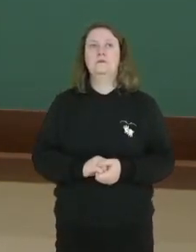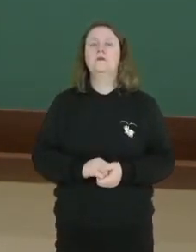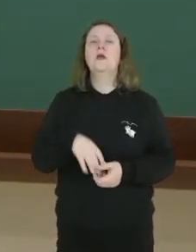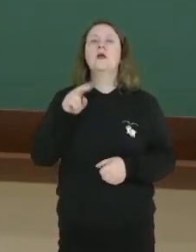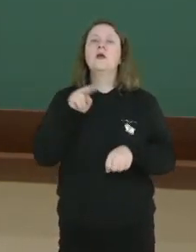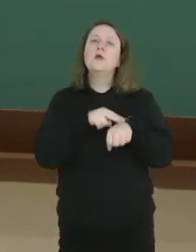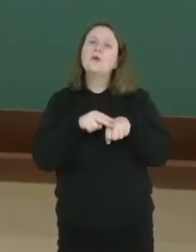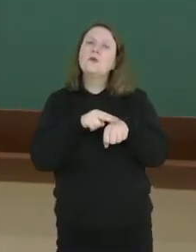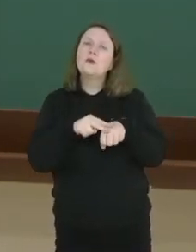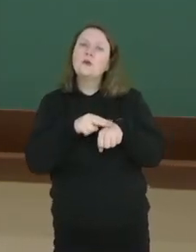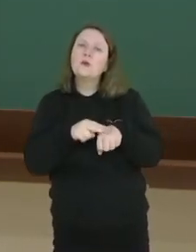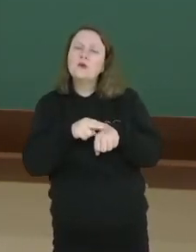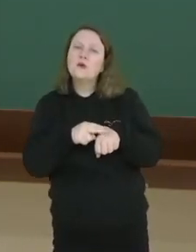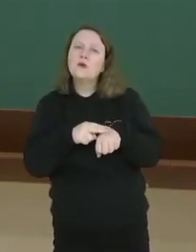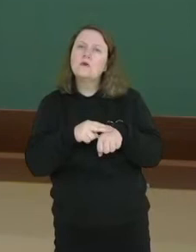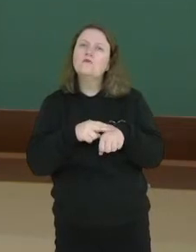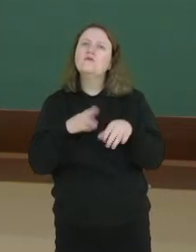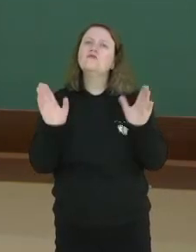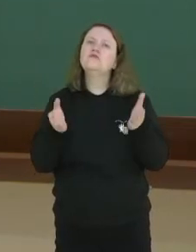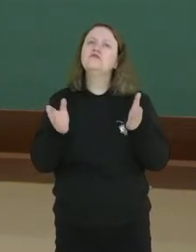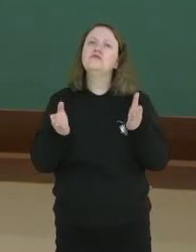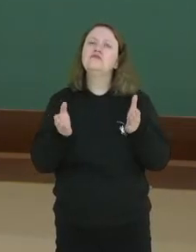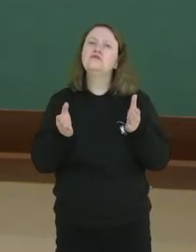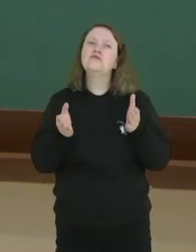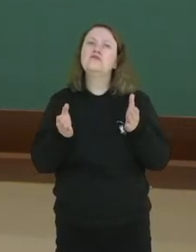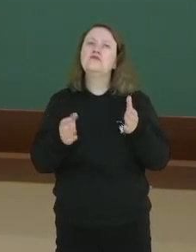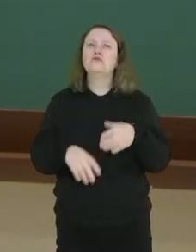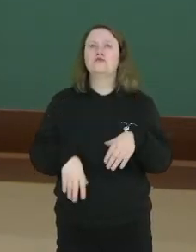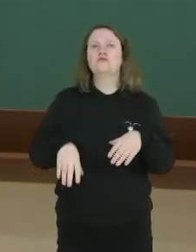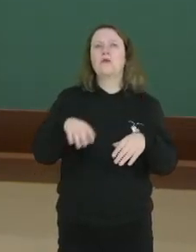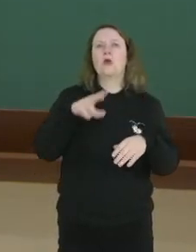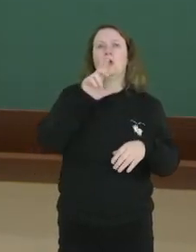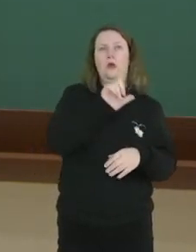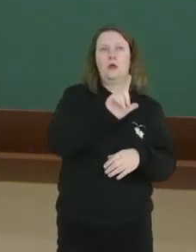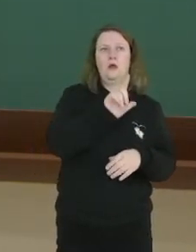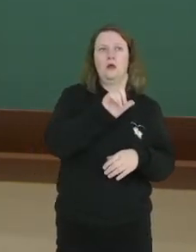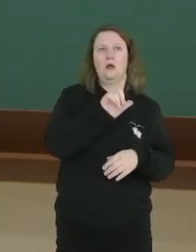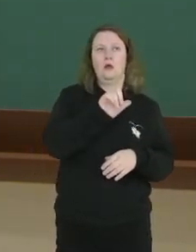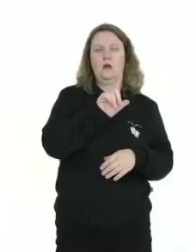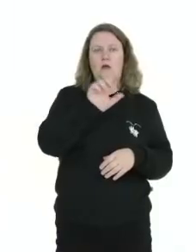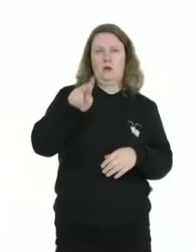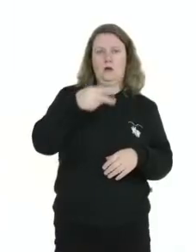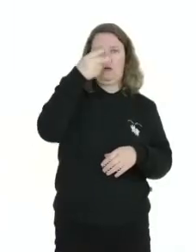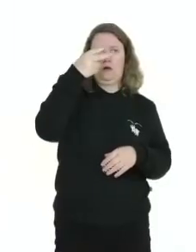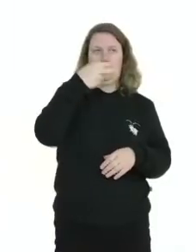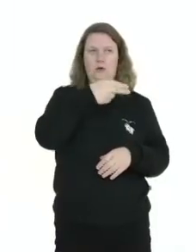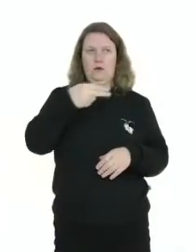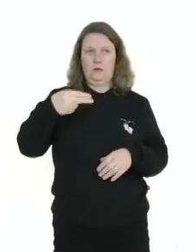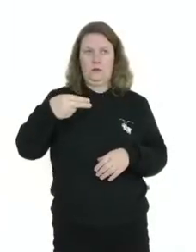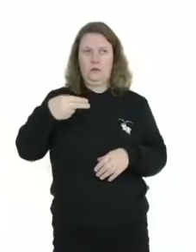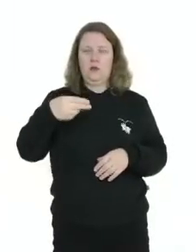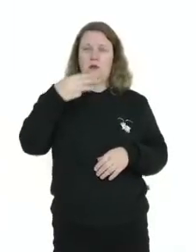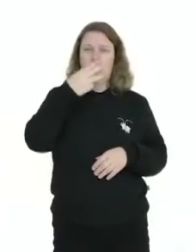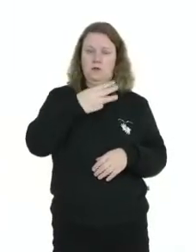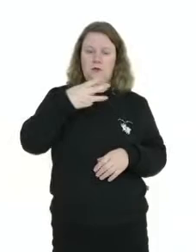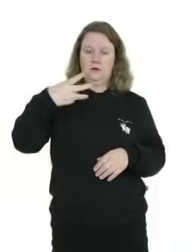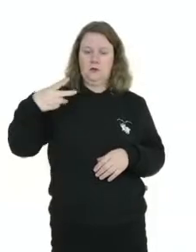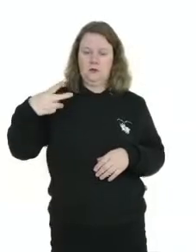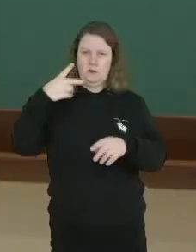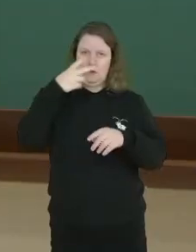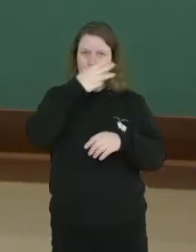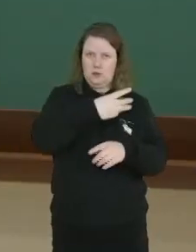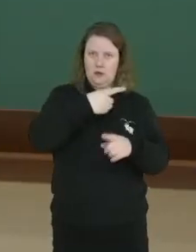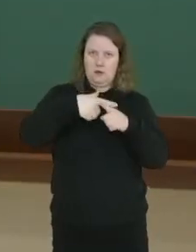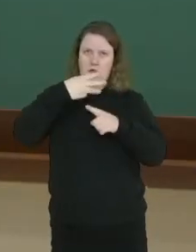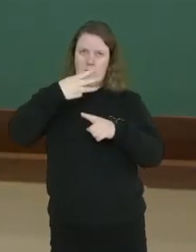verde? Do verde é o menor cateto, né? Então, lado ao quadrado, 3 vezes 3, 9. Então, nós determinamos